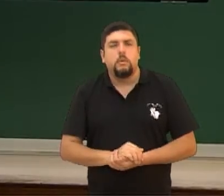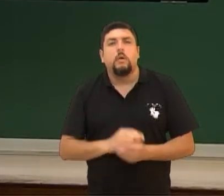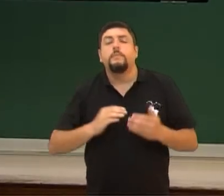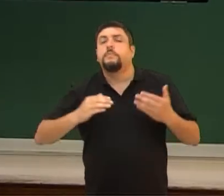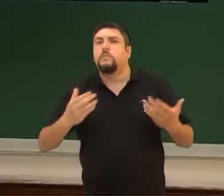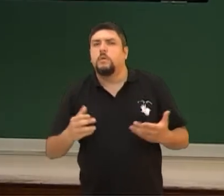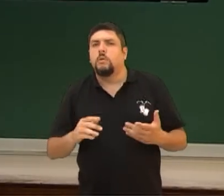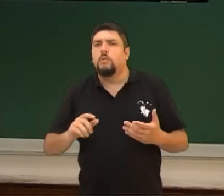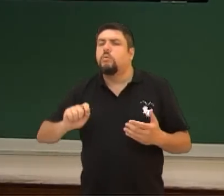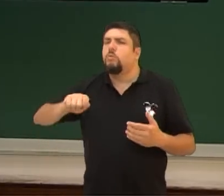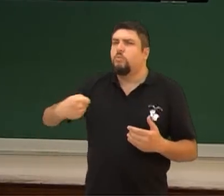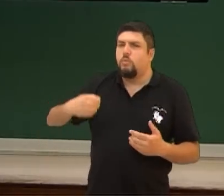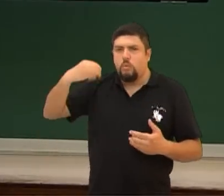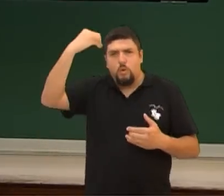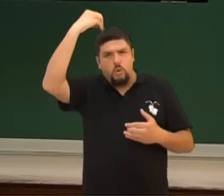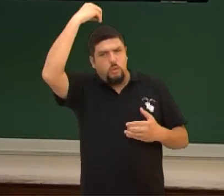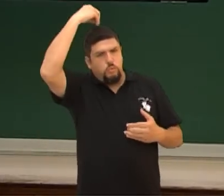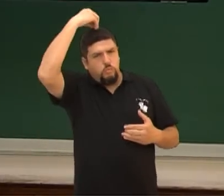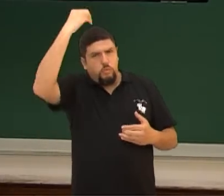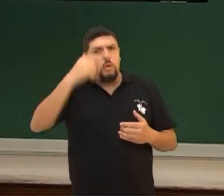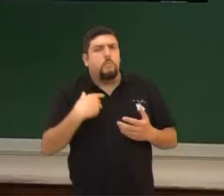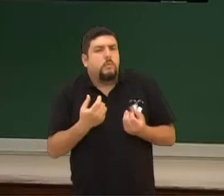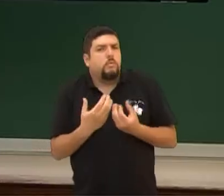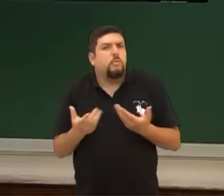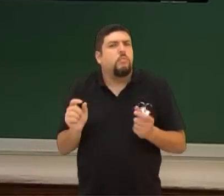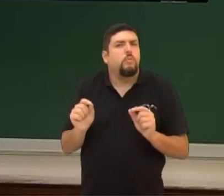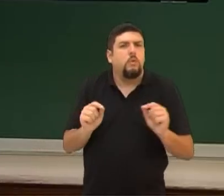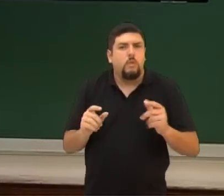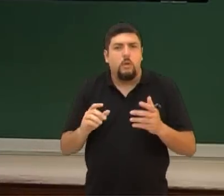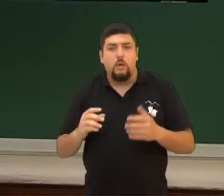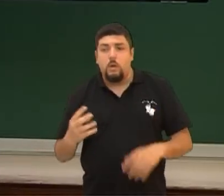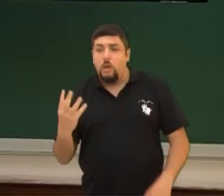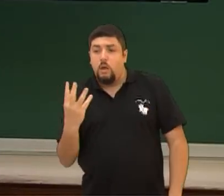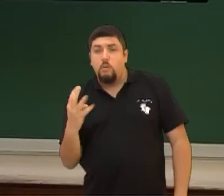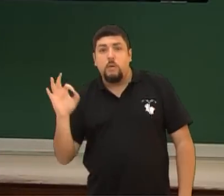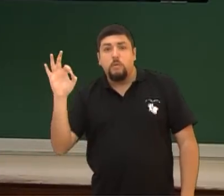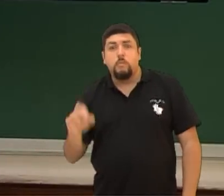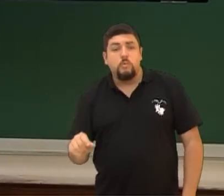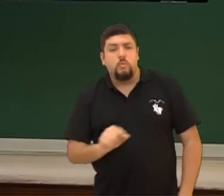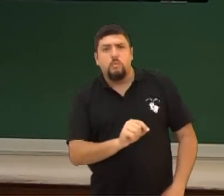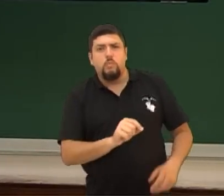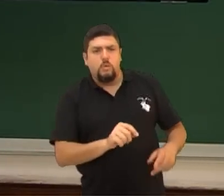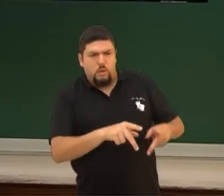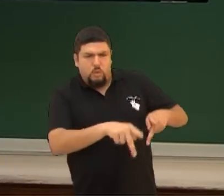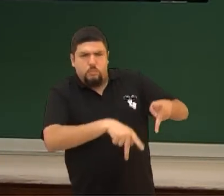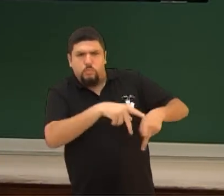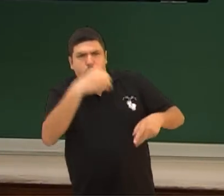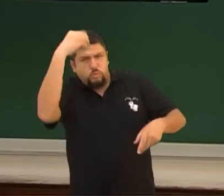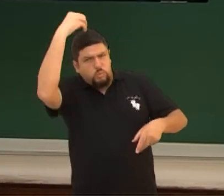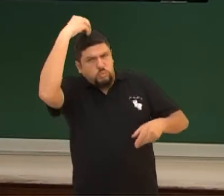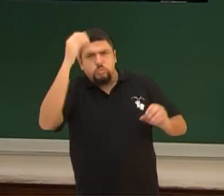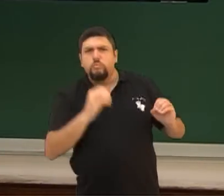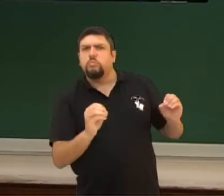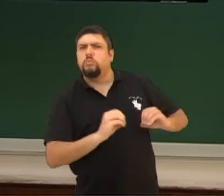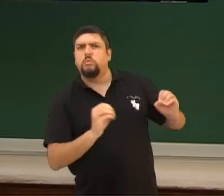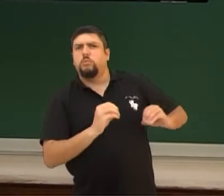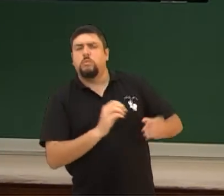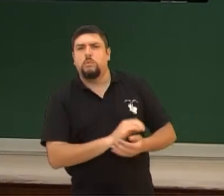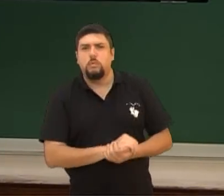grau de culpa, tá? 4% acha que a população não tem nenhuma culpa em relação a essa